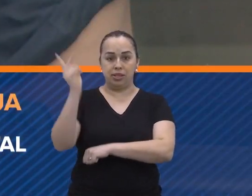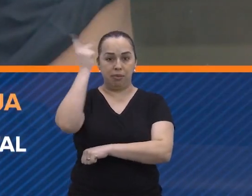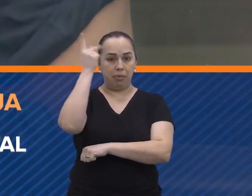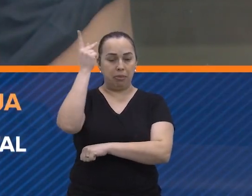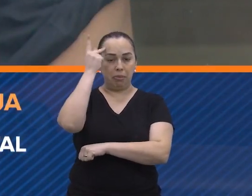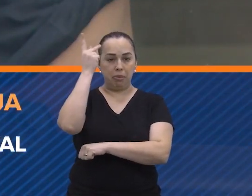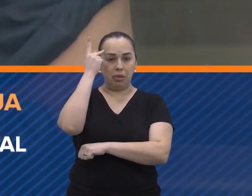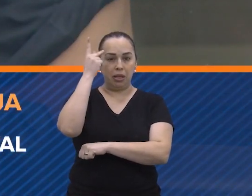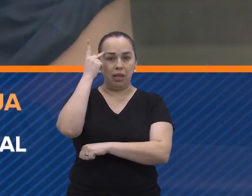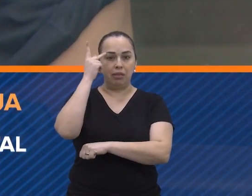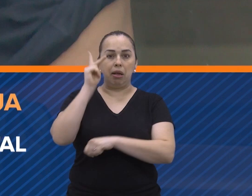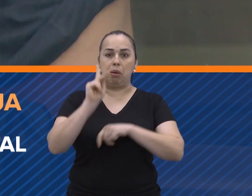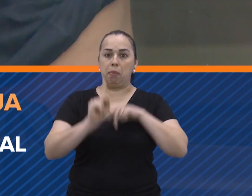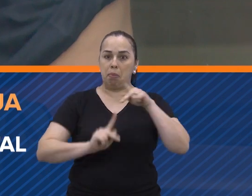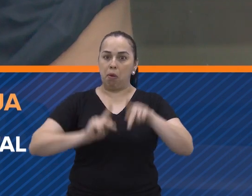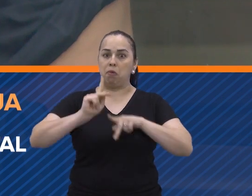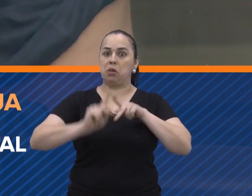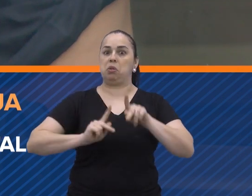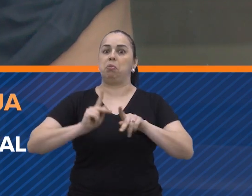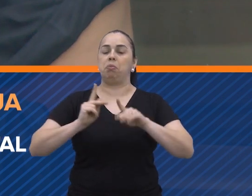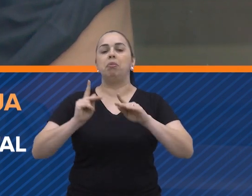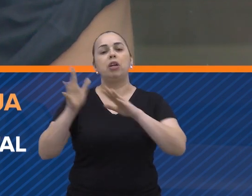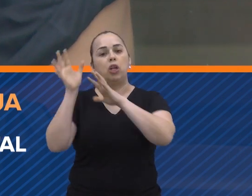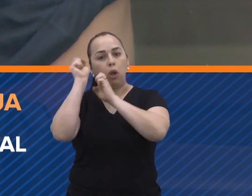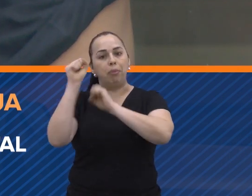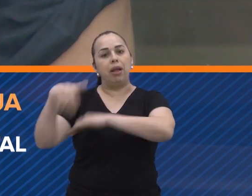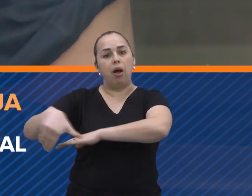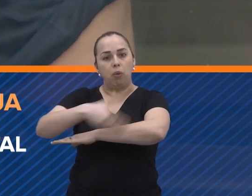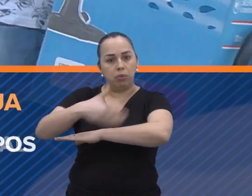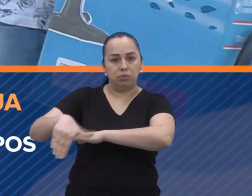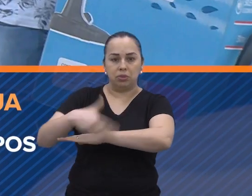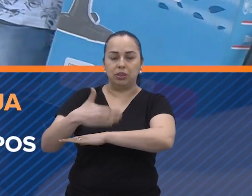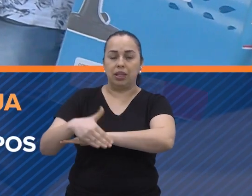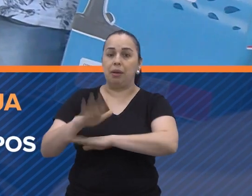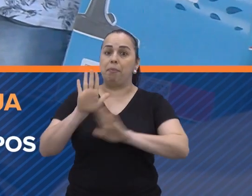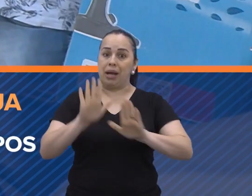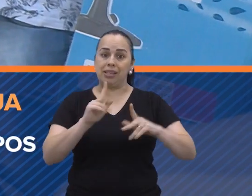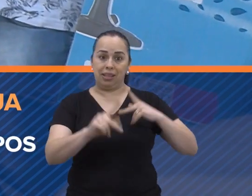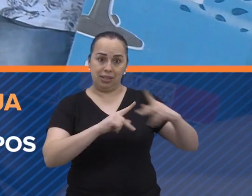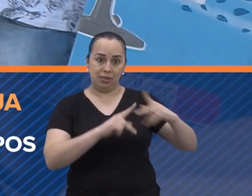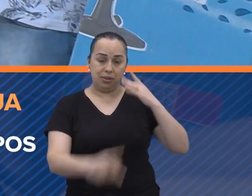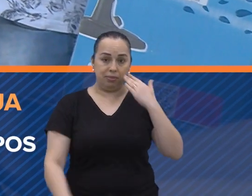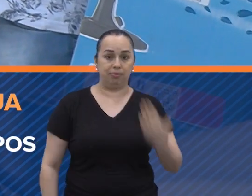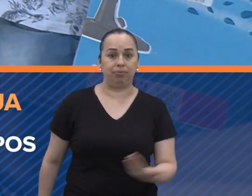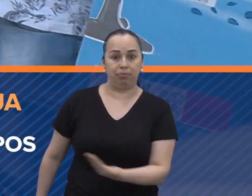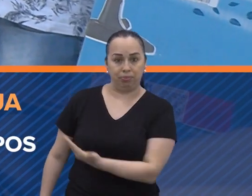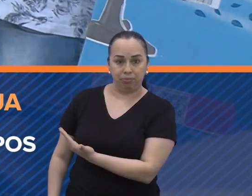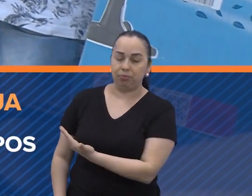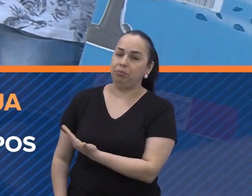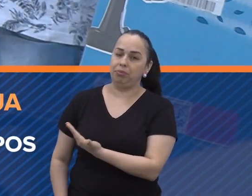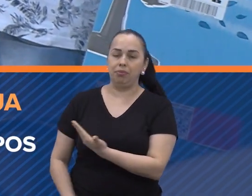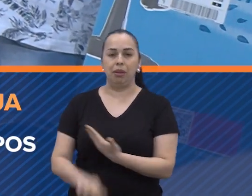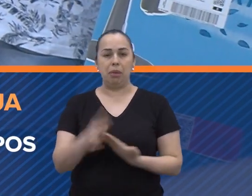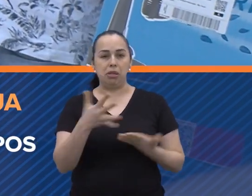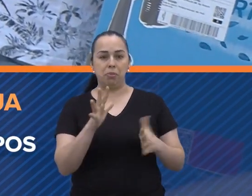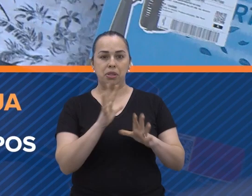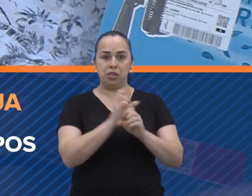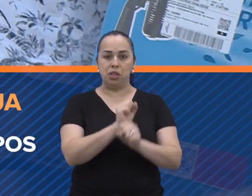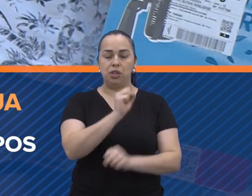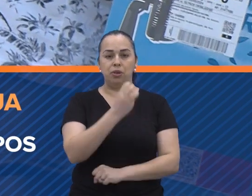Paulo concentra a maior população em situação de rua do país. Em São José dos Campos, foram